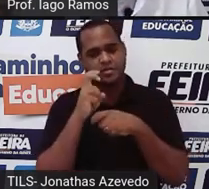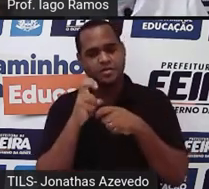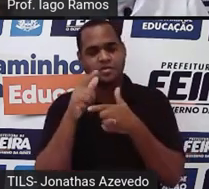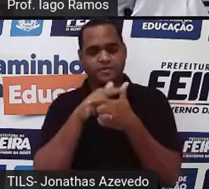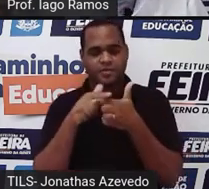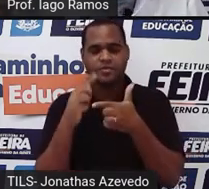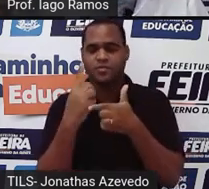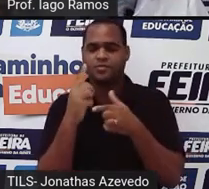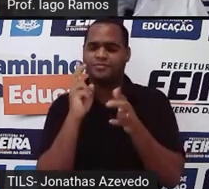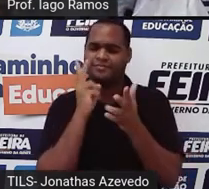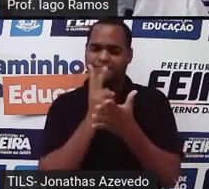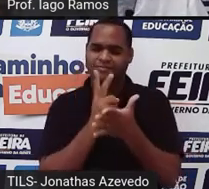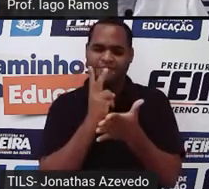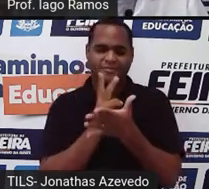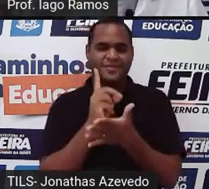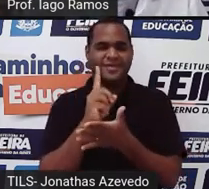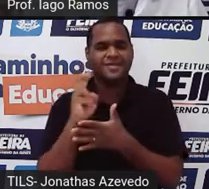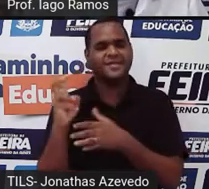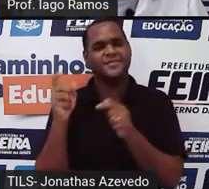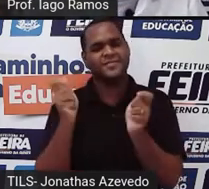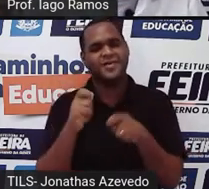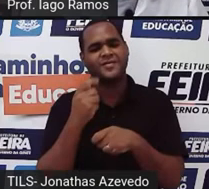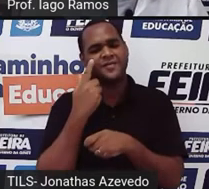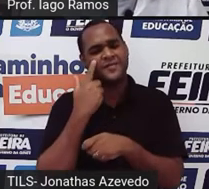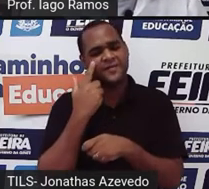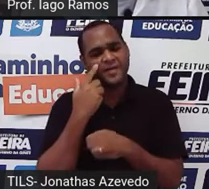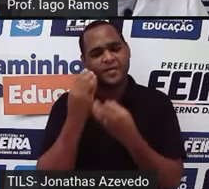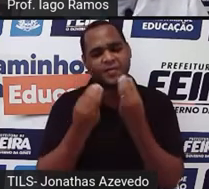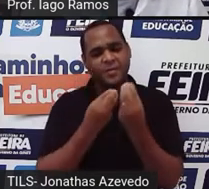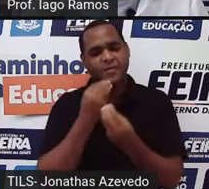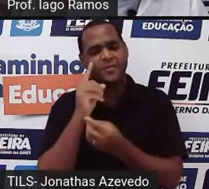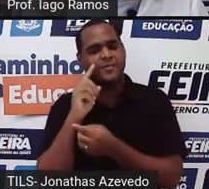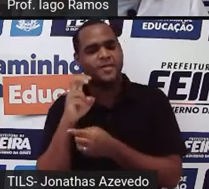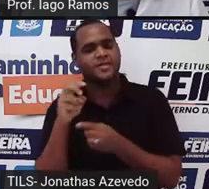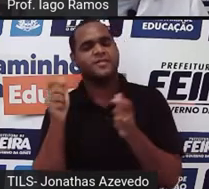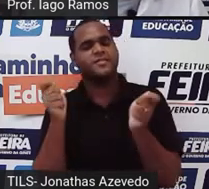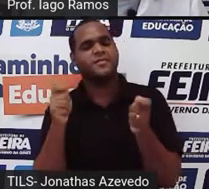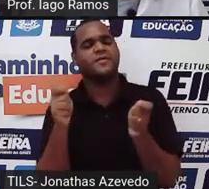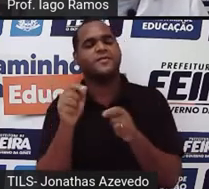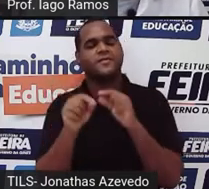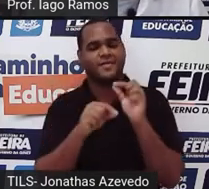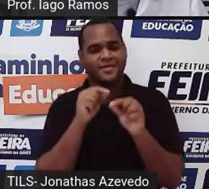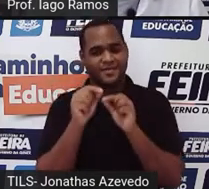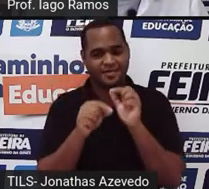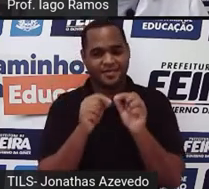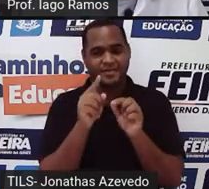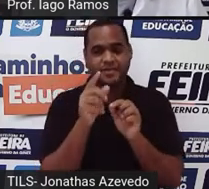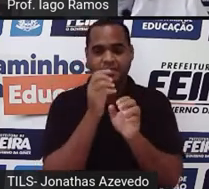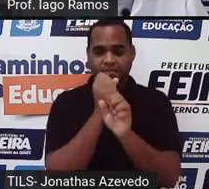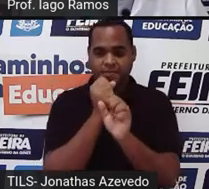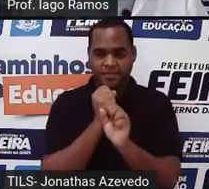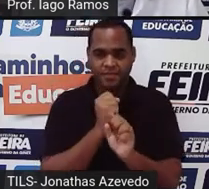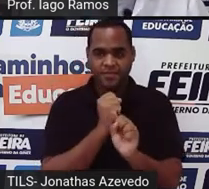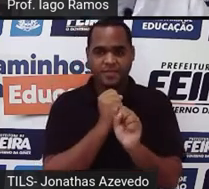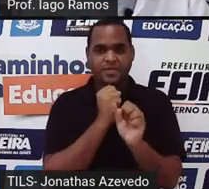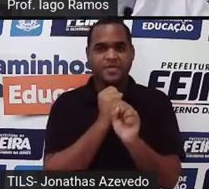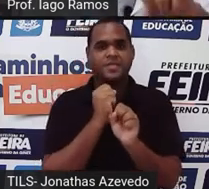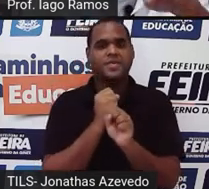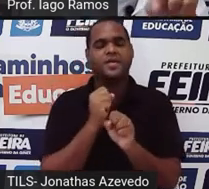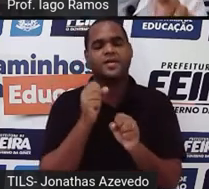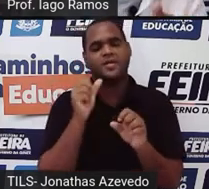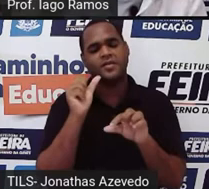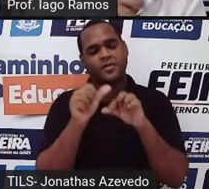15. E por que que é bom a gente enxergar o 15 dessa forma? Porque para calcular a potência com expoente negativo, a